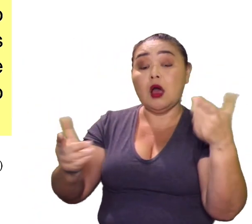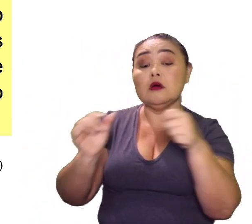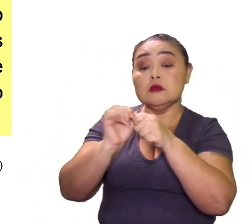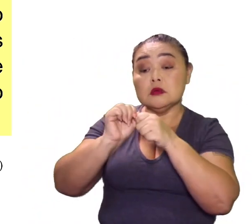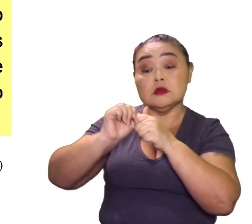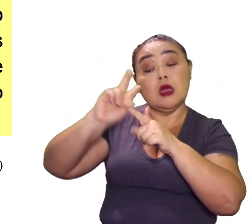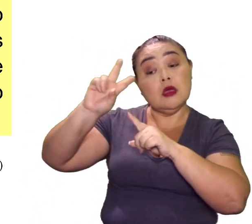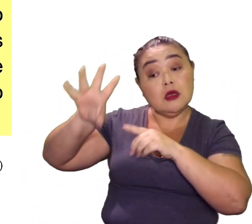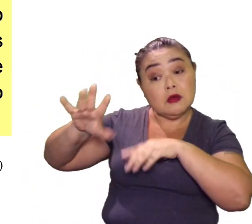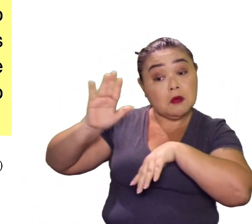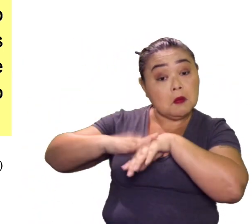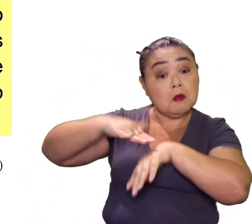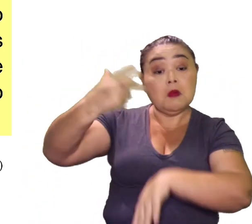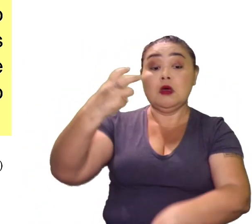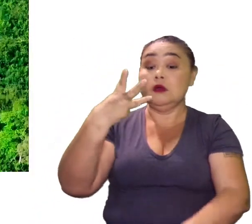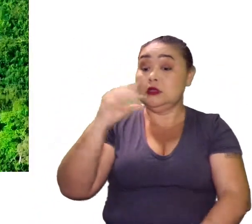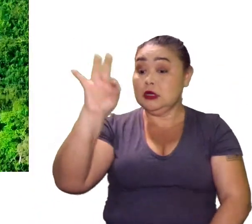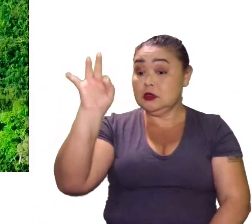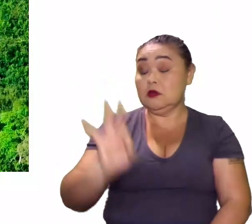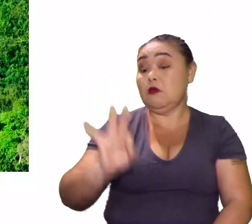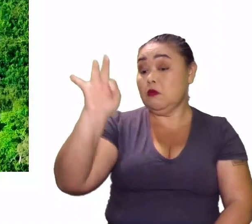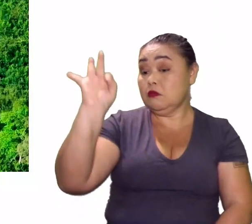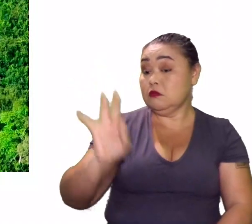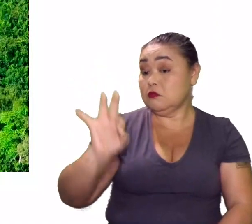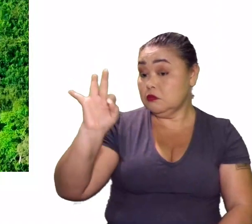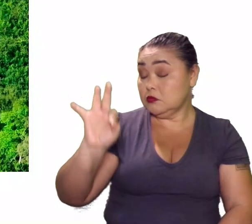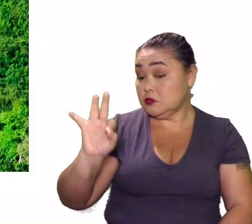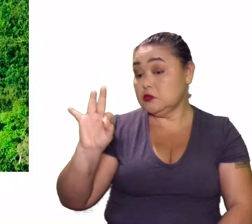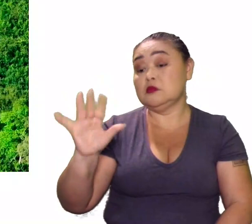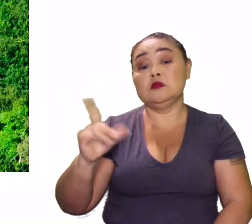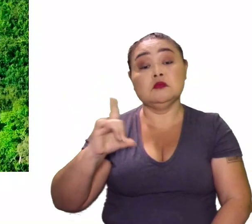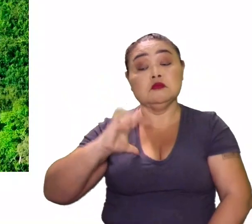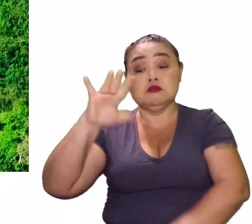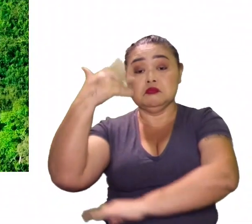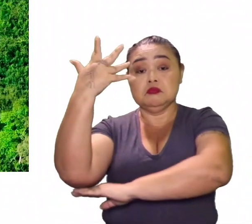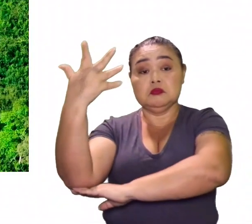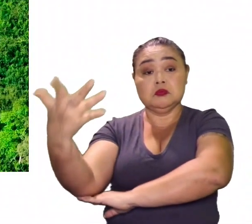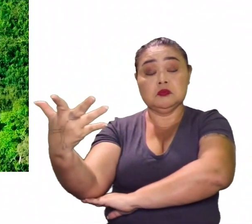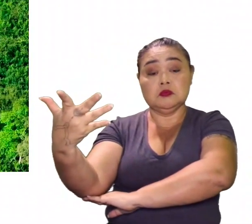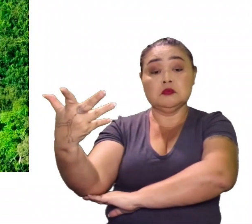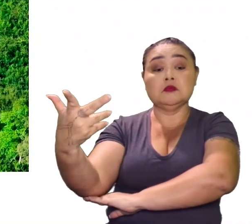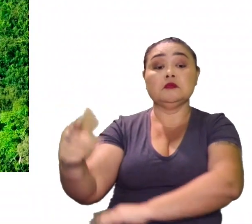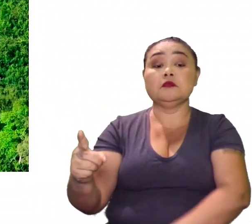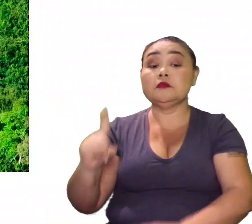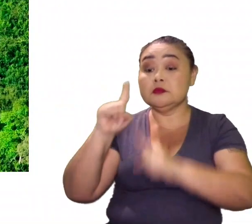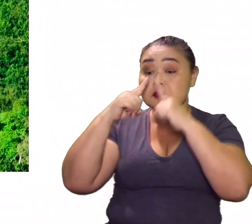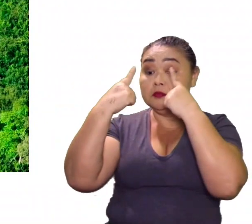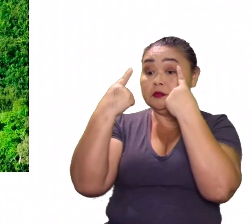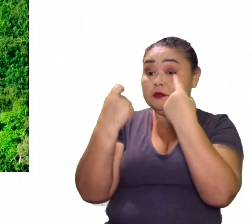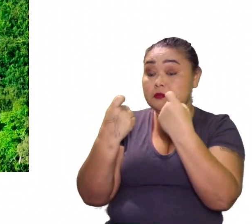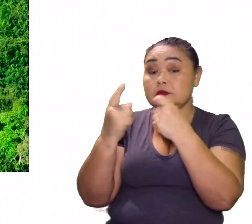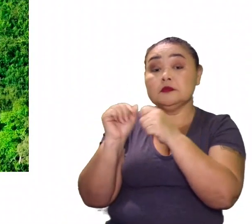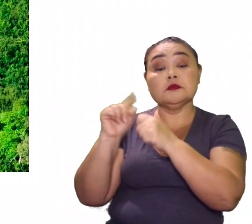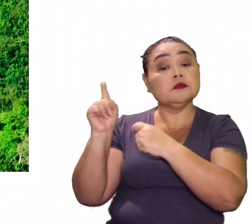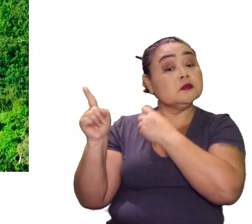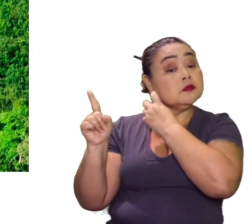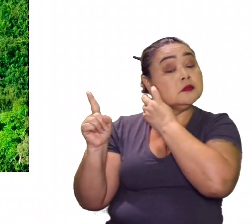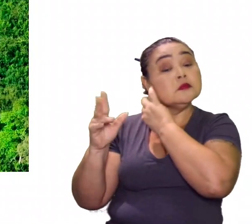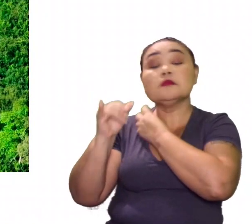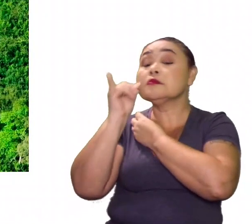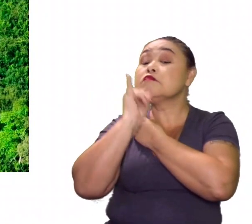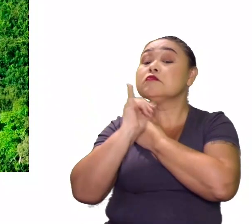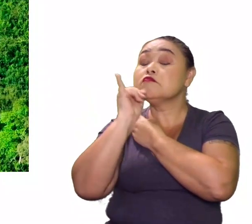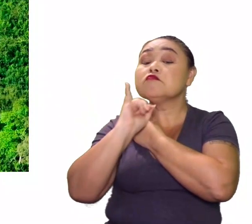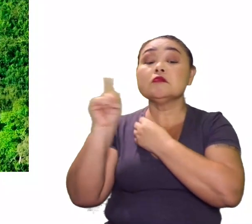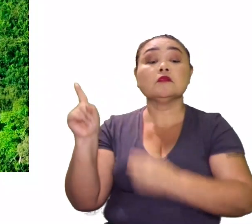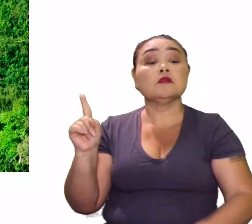relação a 2014 e 2015. Olha aí, a gente tem a imagem, né, da madeira que sai daqui. Agora, o interessante, Jorginho, a gente